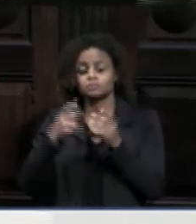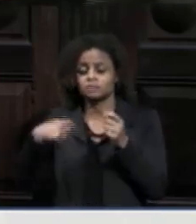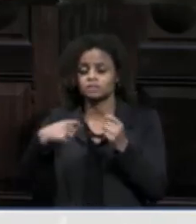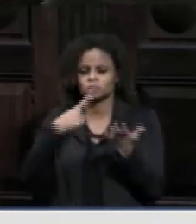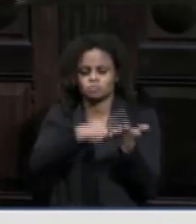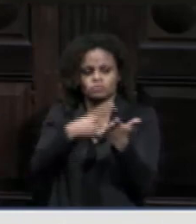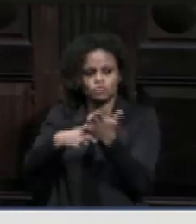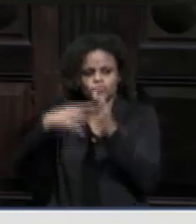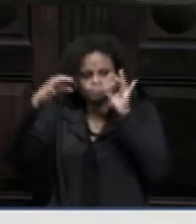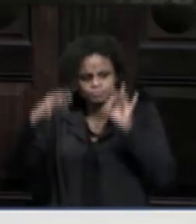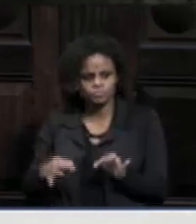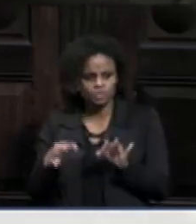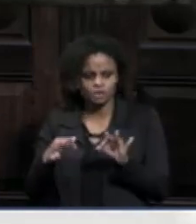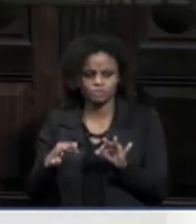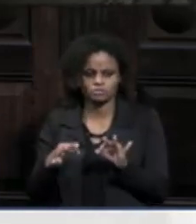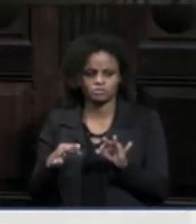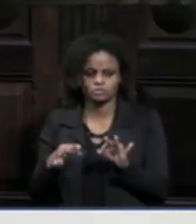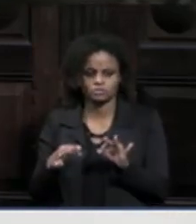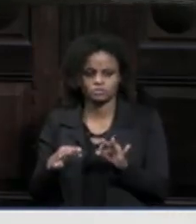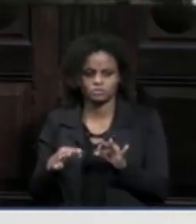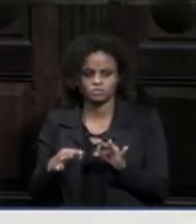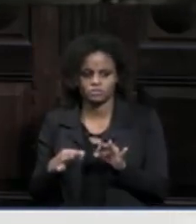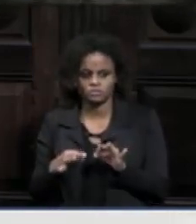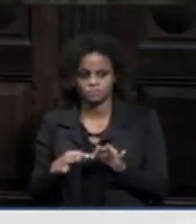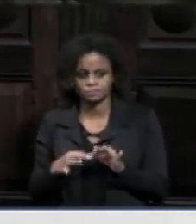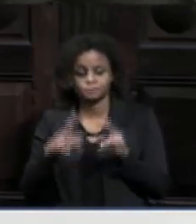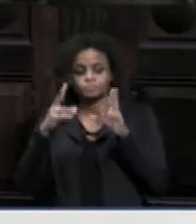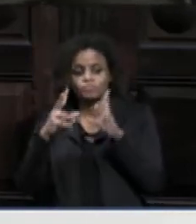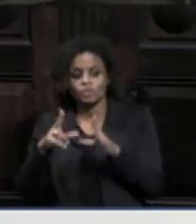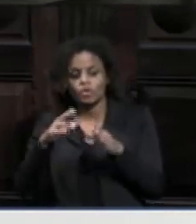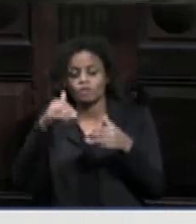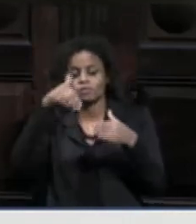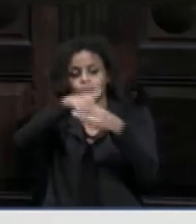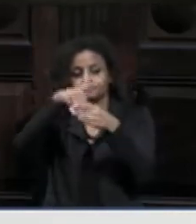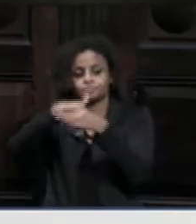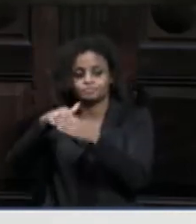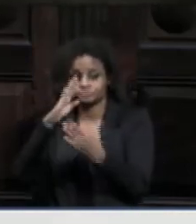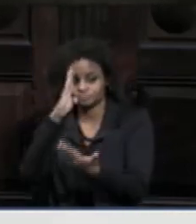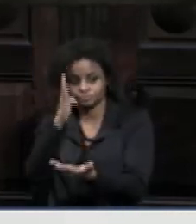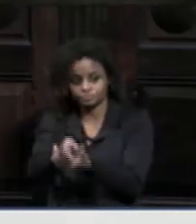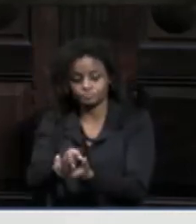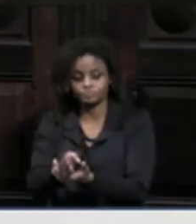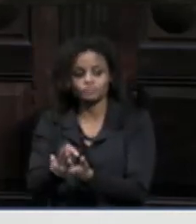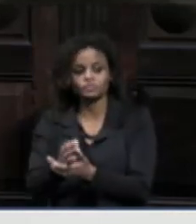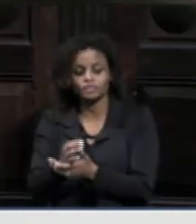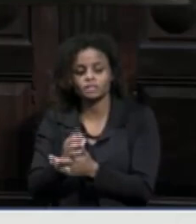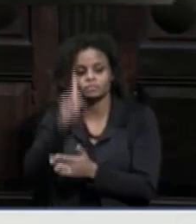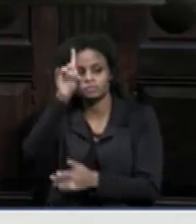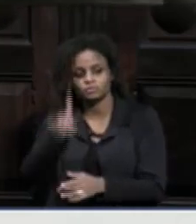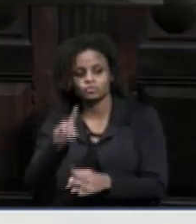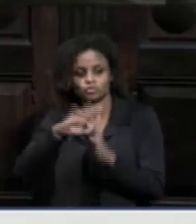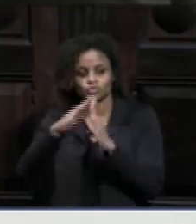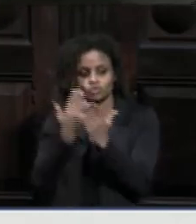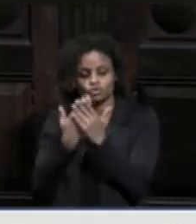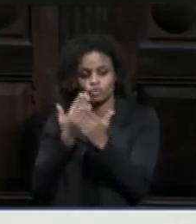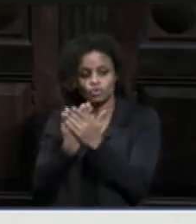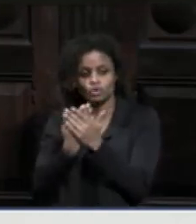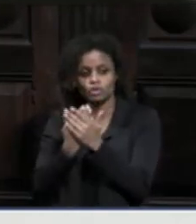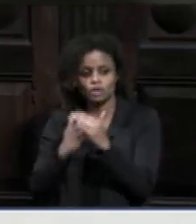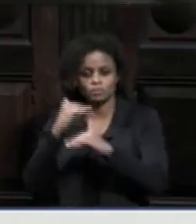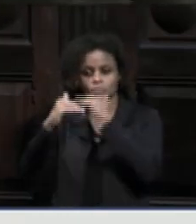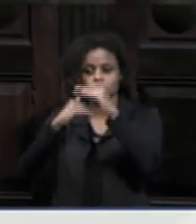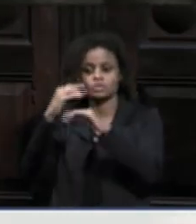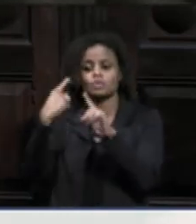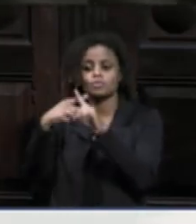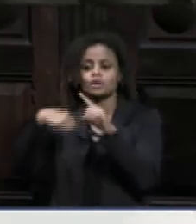isso. Assim como o projeto da eleição direta para diretor de escola só avançou porque a gente chegou a um acordo